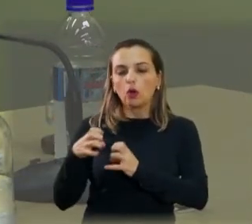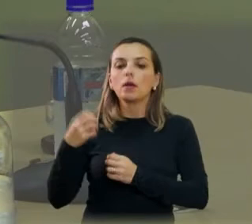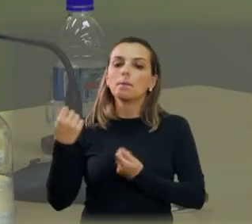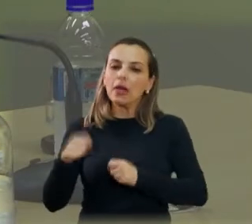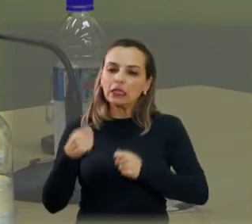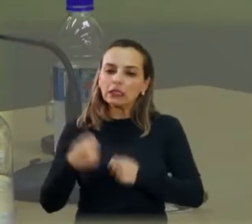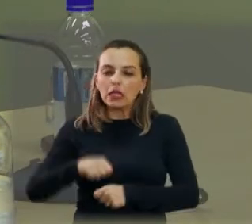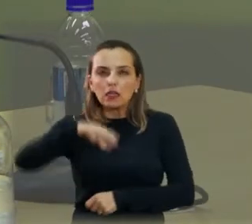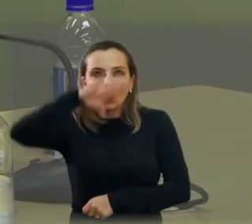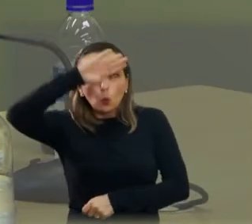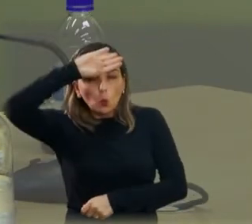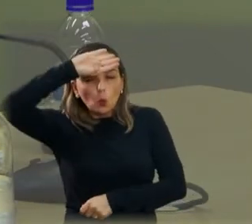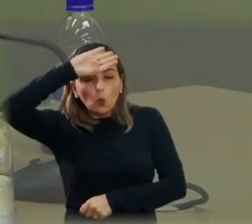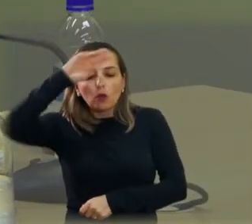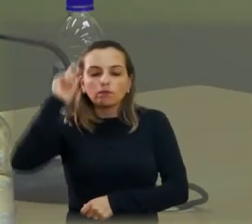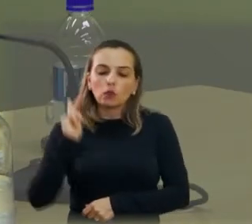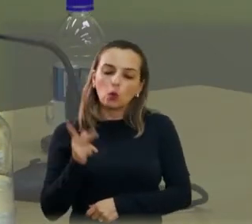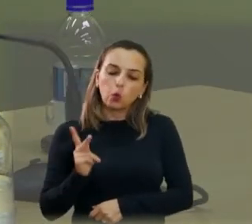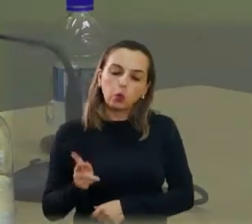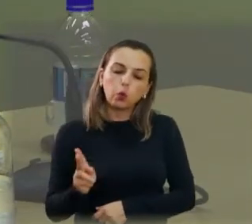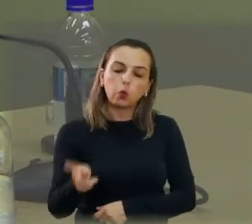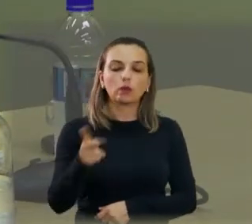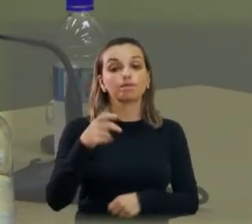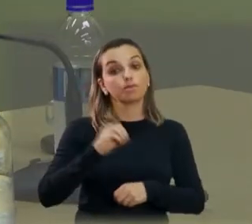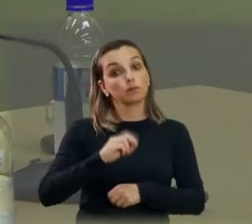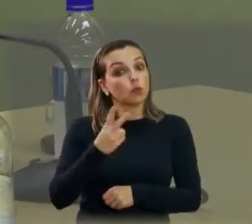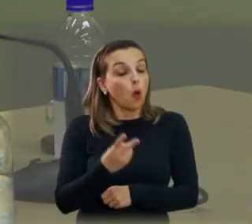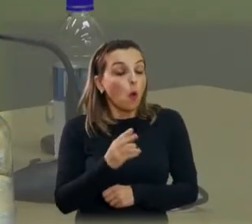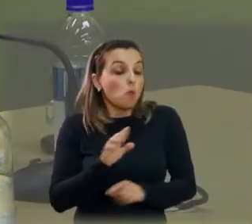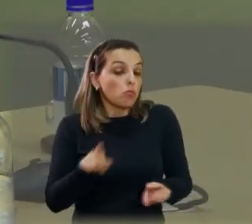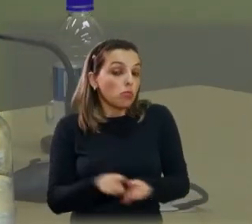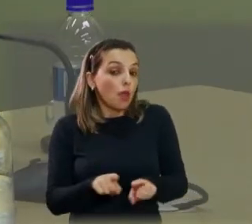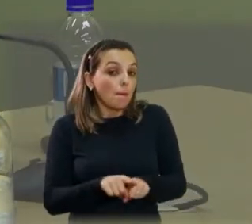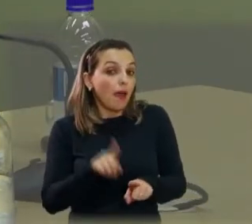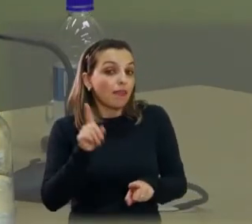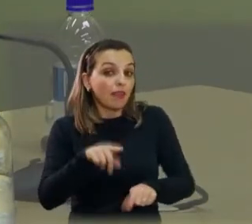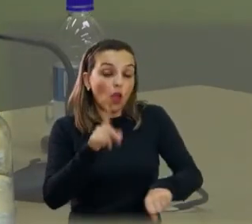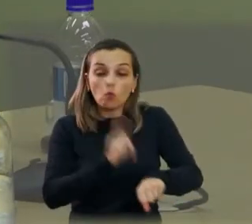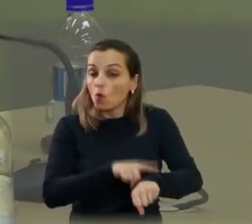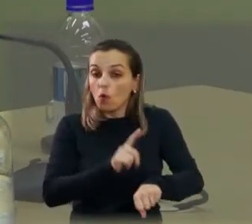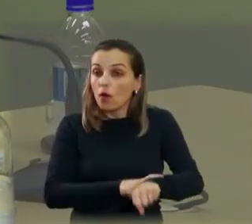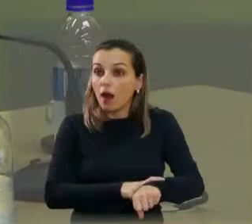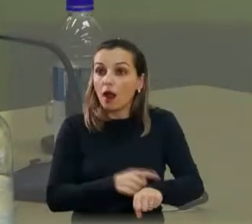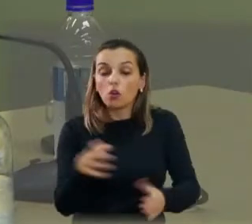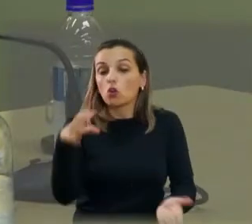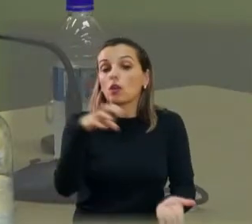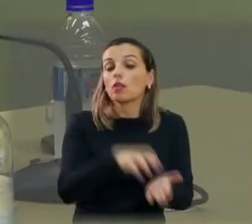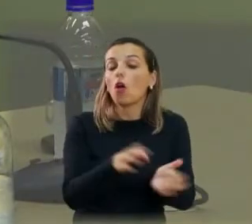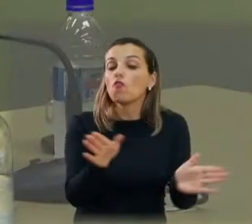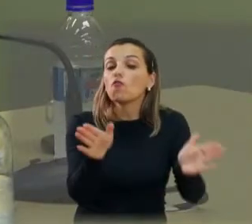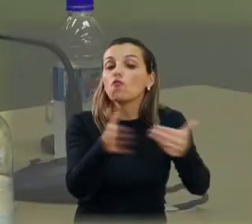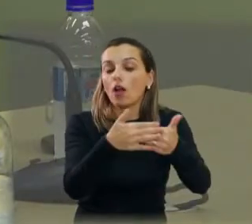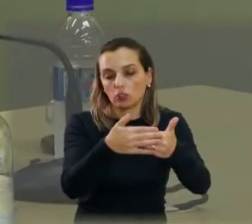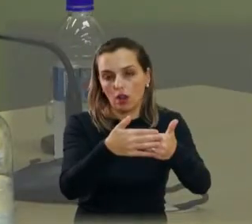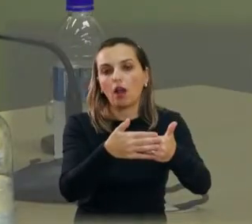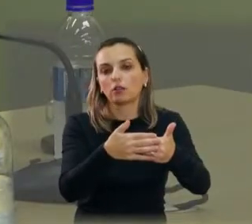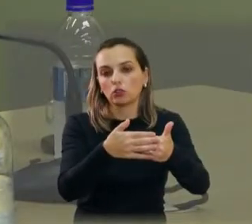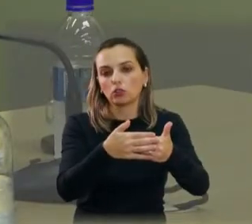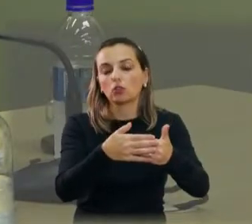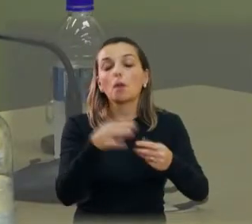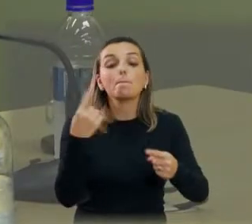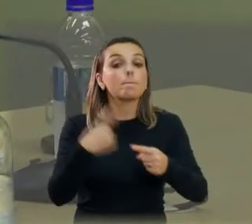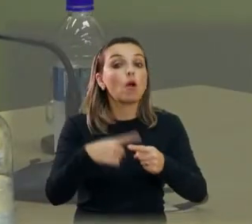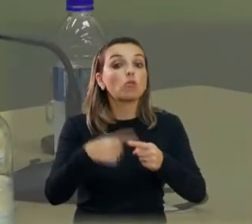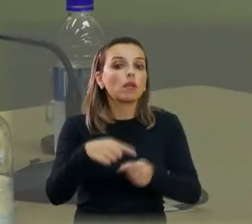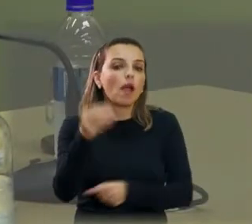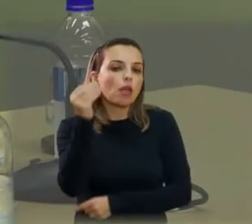febre persistente, ou também que procurem nos horários que as unidades estejam fechadas. Tudo isso para a gente